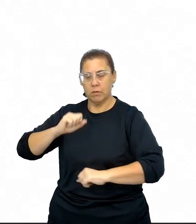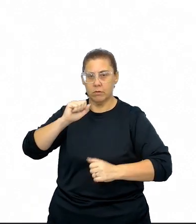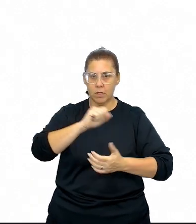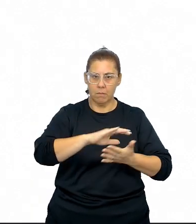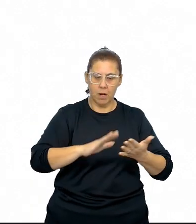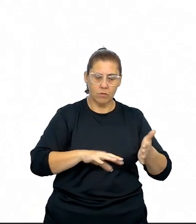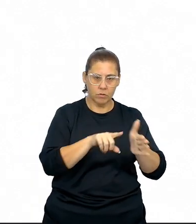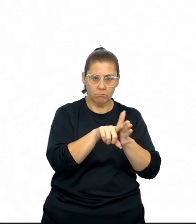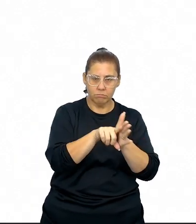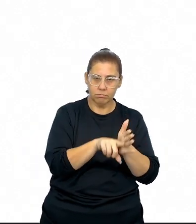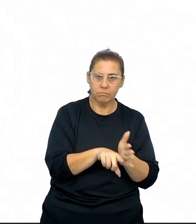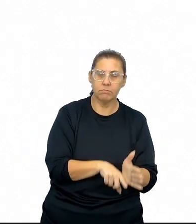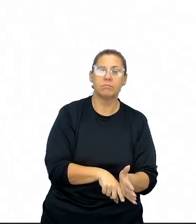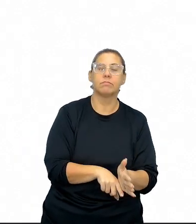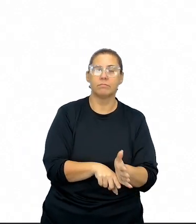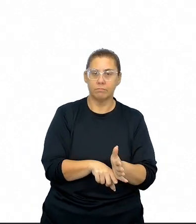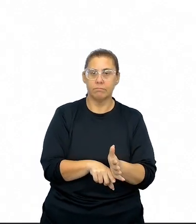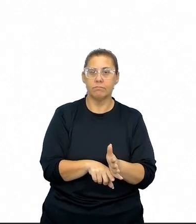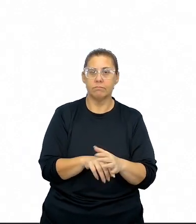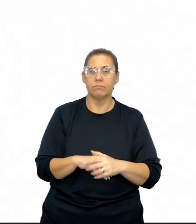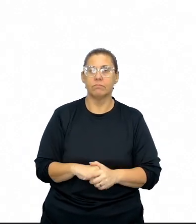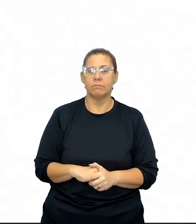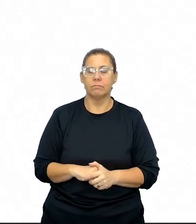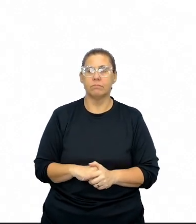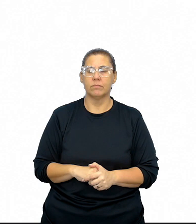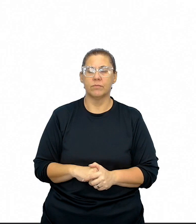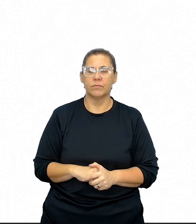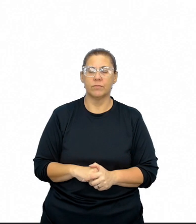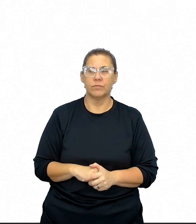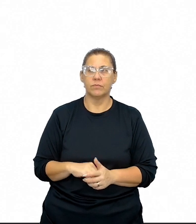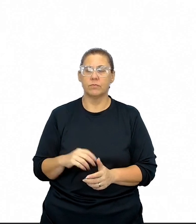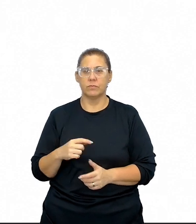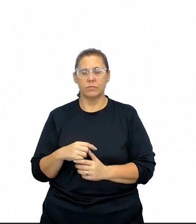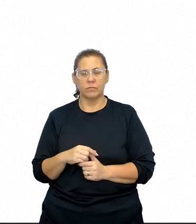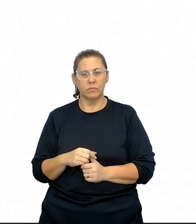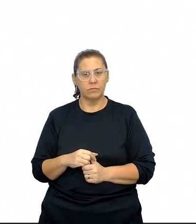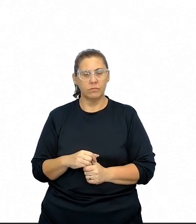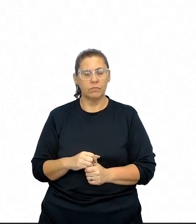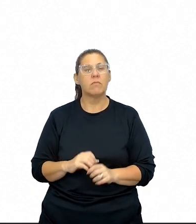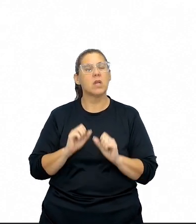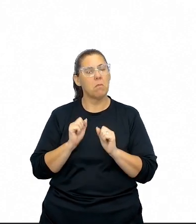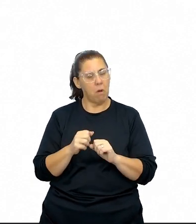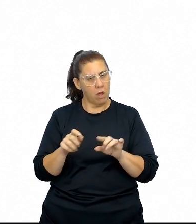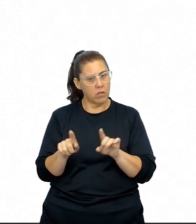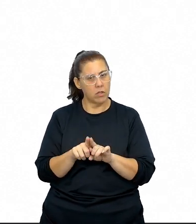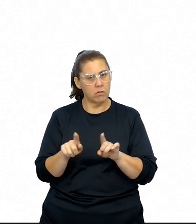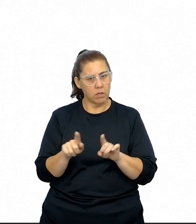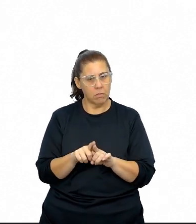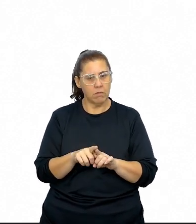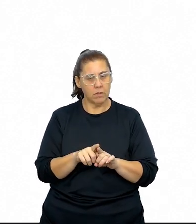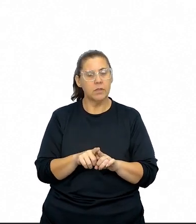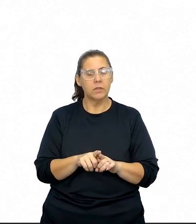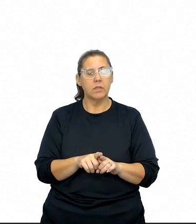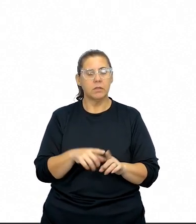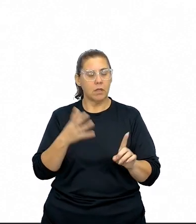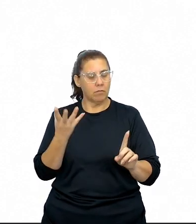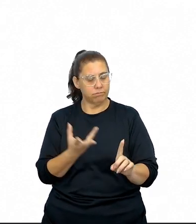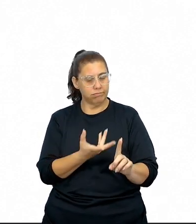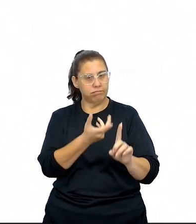atividades investigativas, que nos instigue e que também que possa instigar os nossos